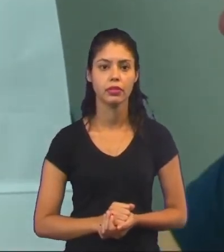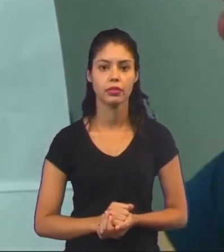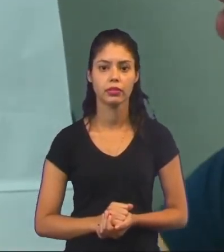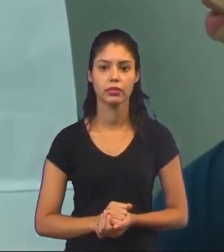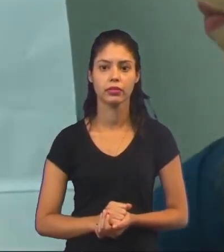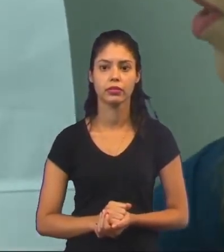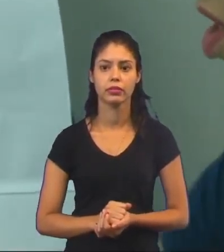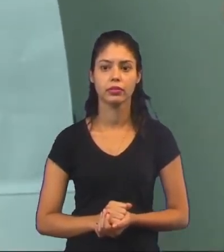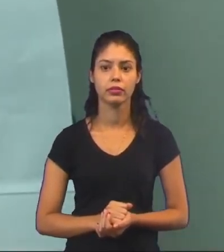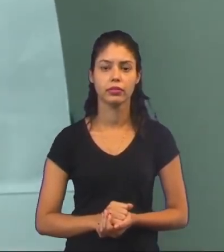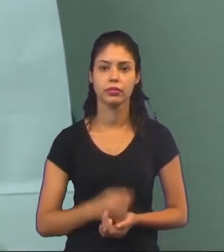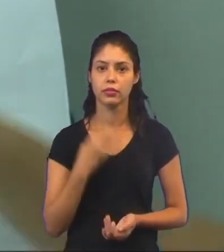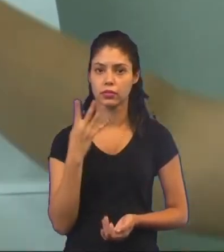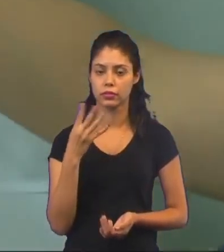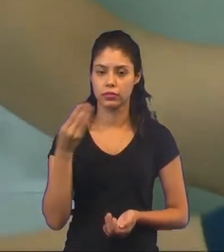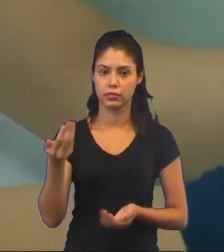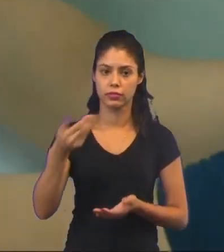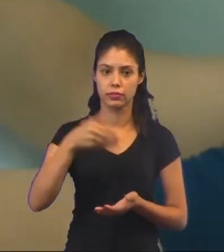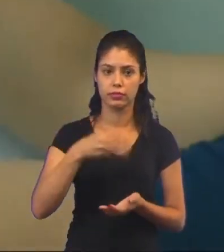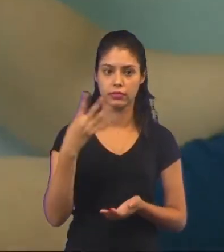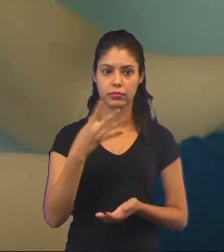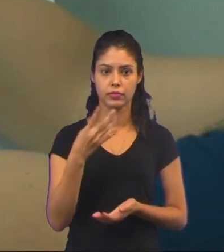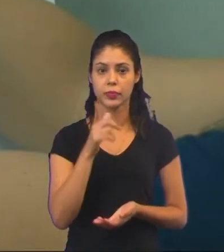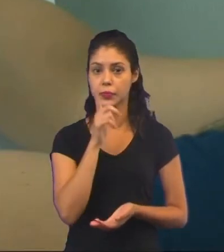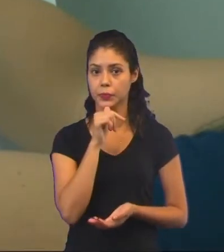4 colheres de sopa de água.